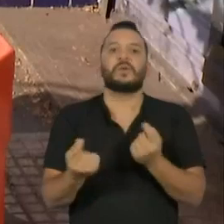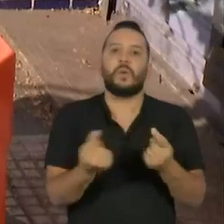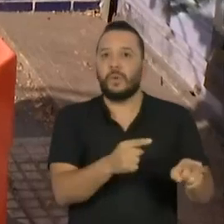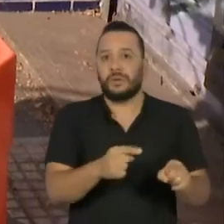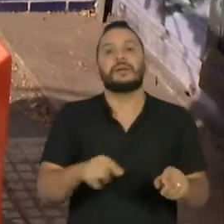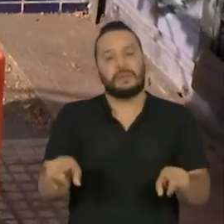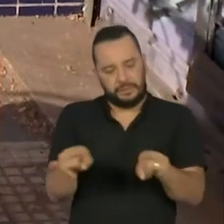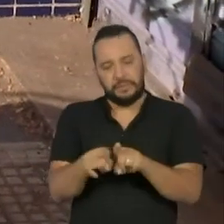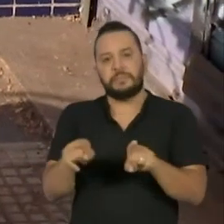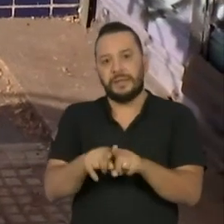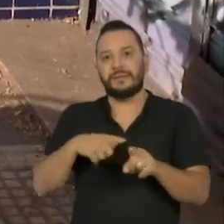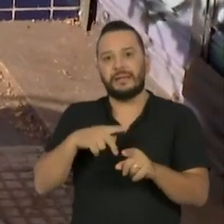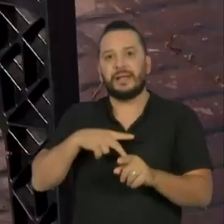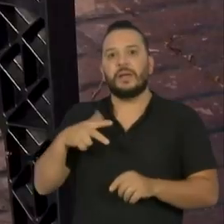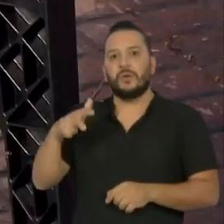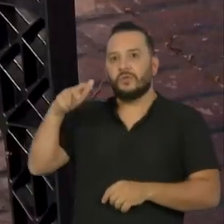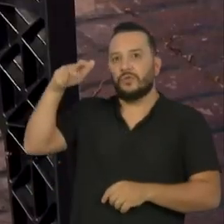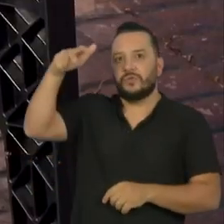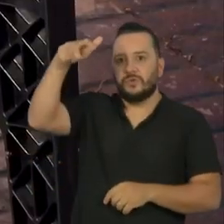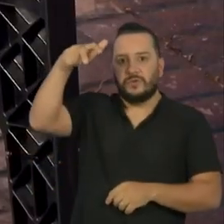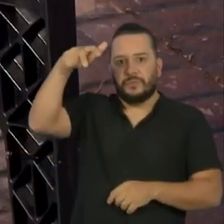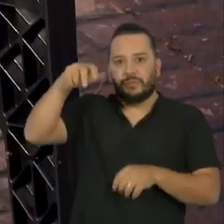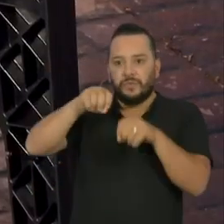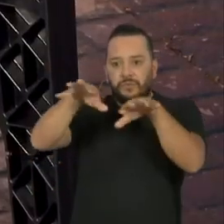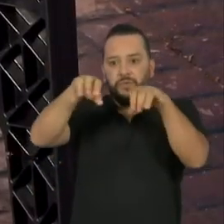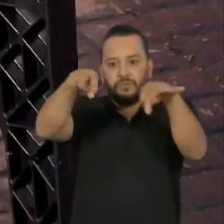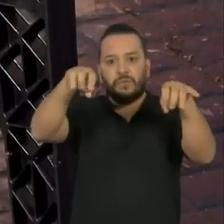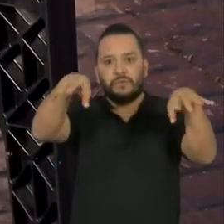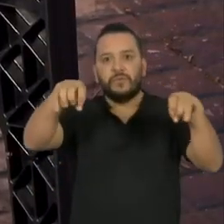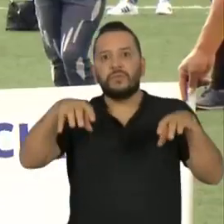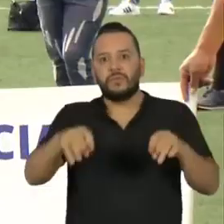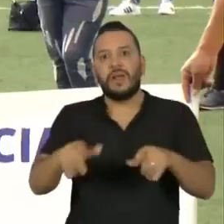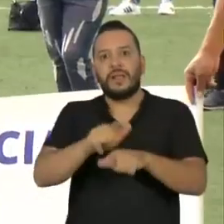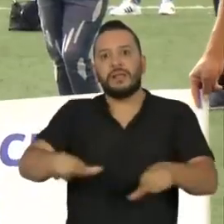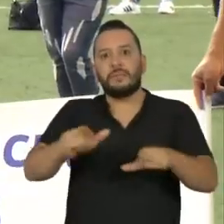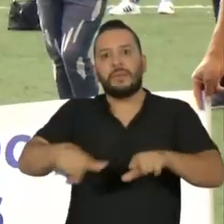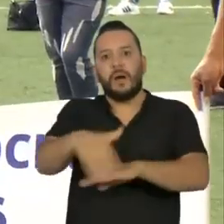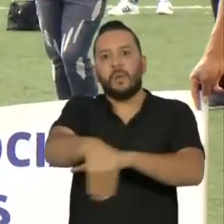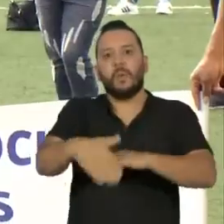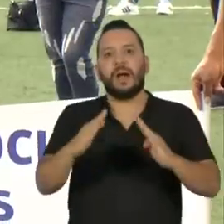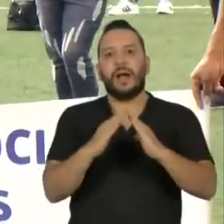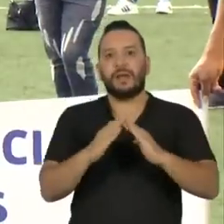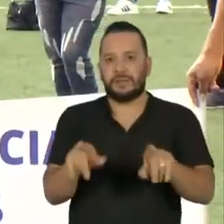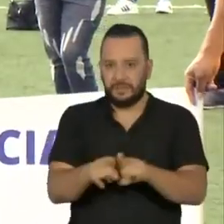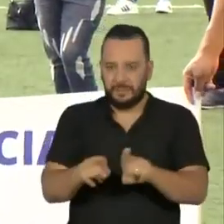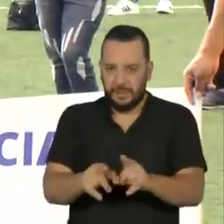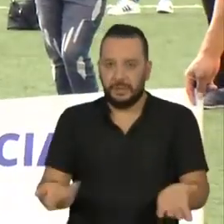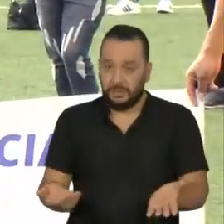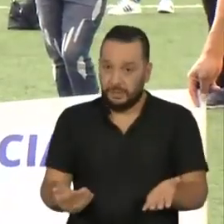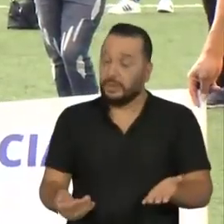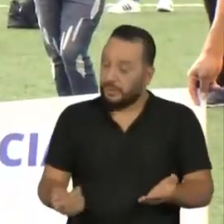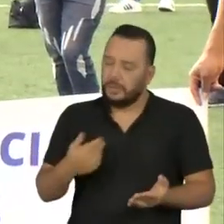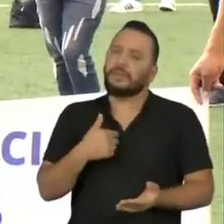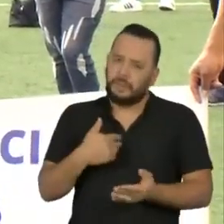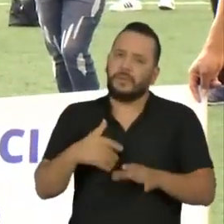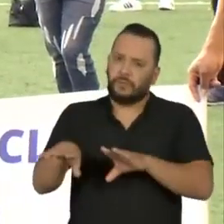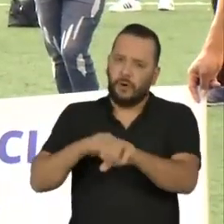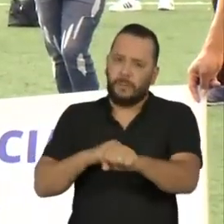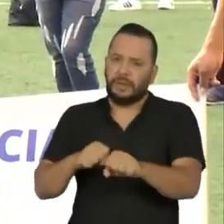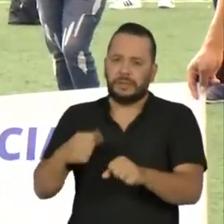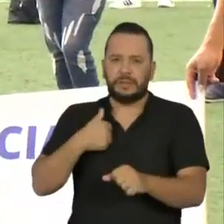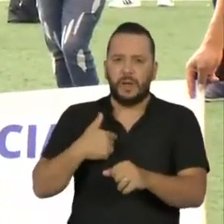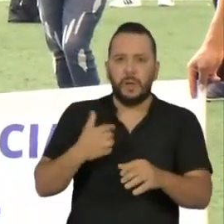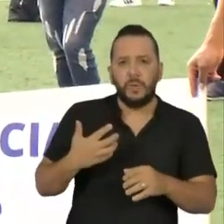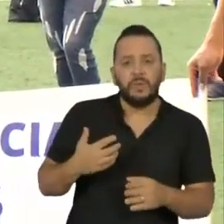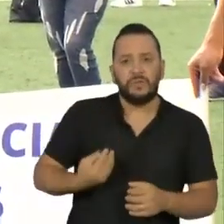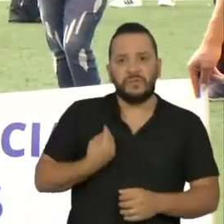drones pulverizaram produtos químicos para desinfectar ruas e casas. Além do curso de formação de brigadistas, a comunidade conta ainda com